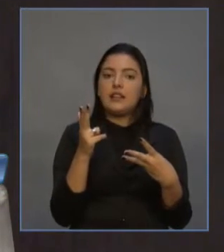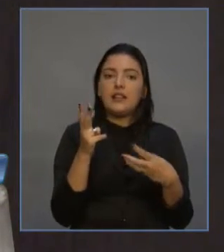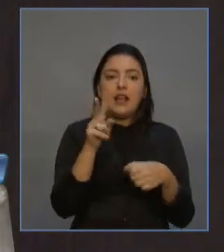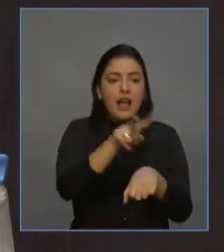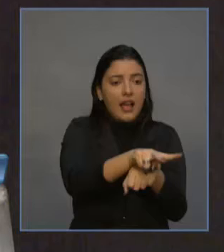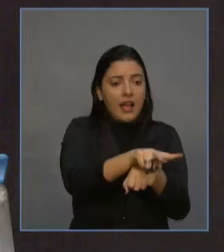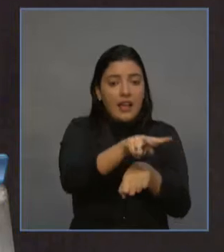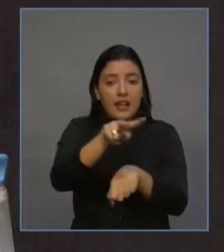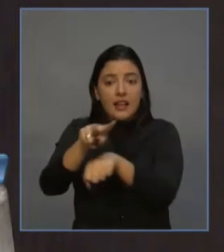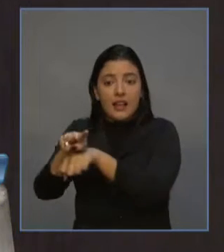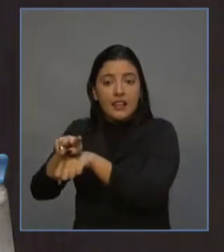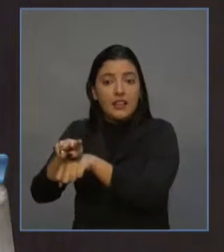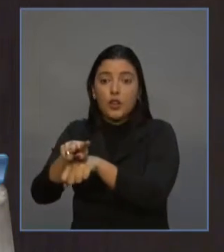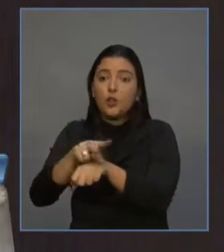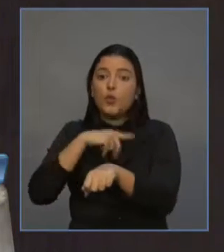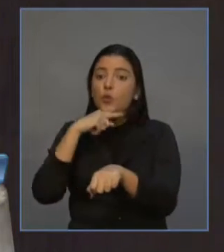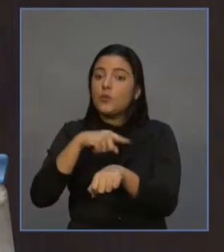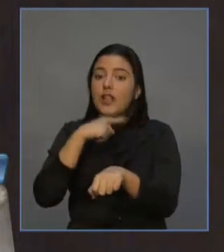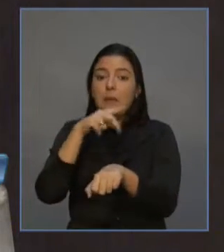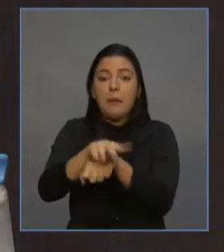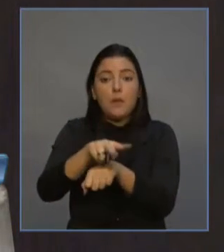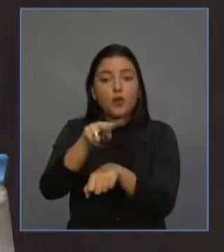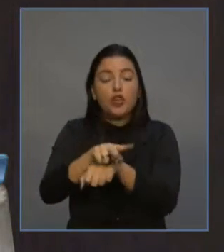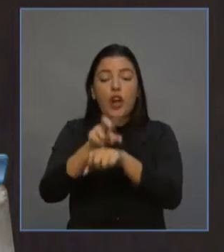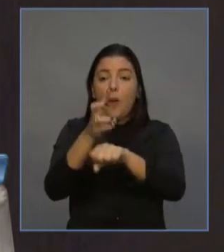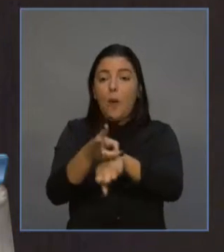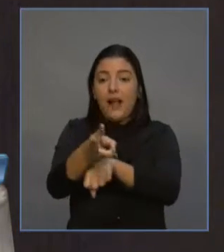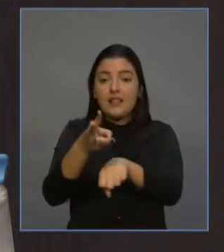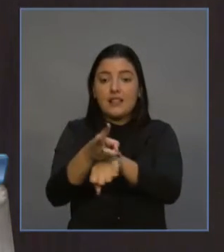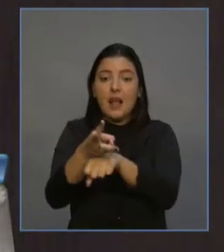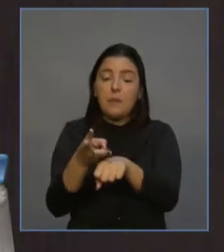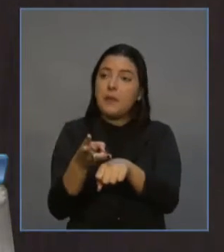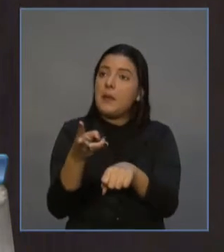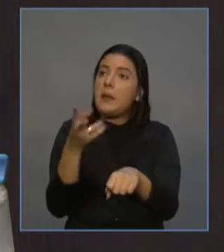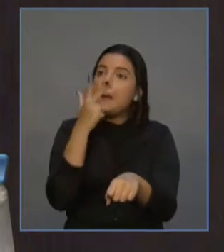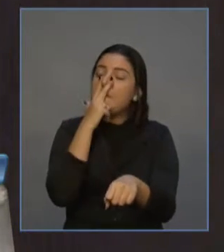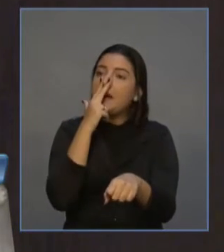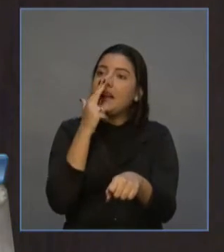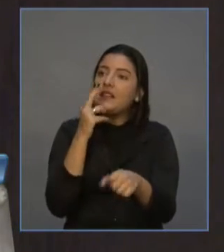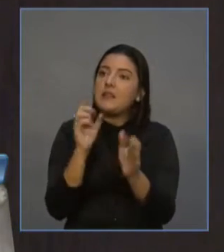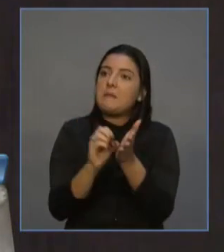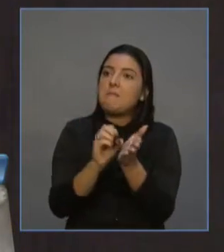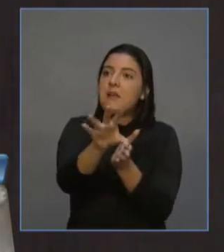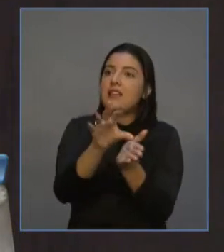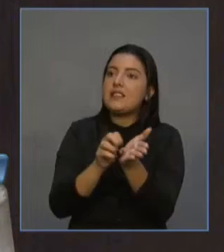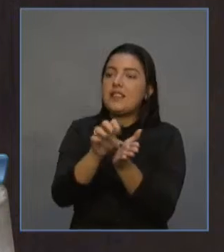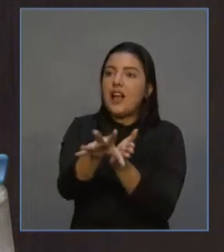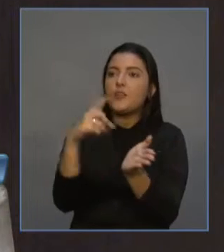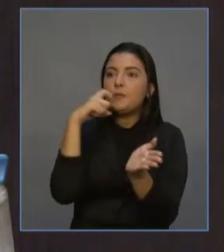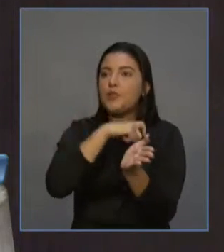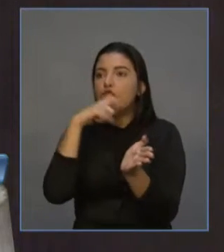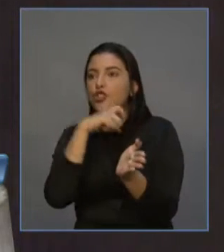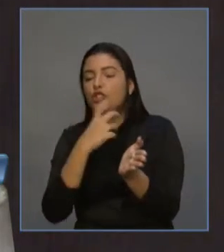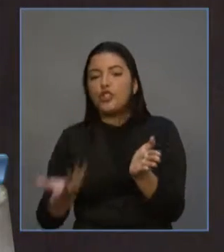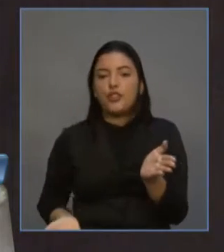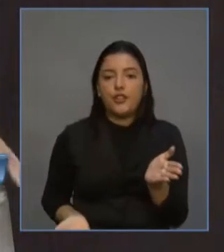do WhatsApp, que é imonitorável, para disseminar mentiras,